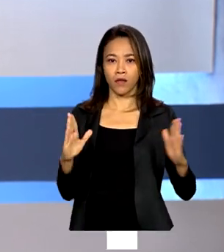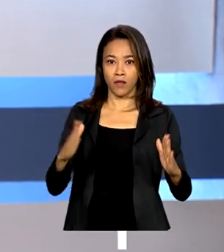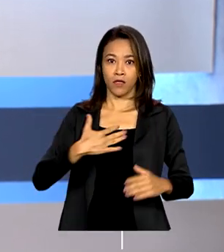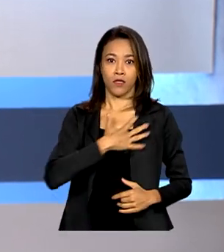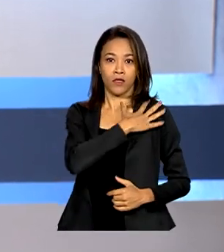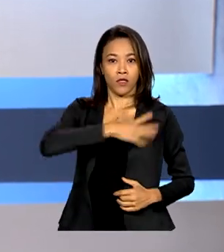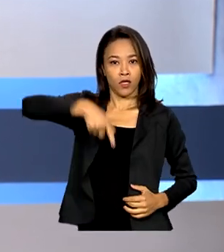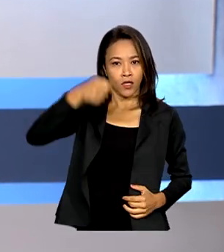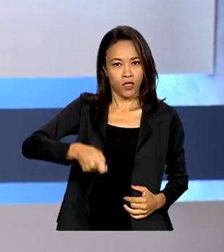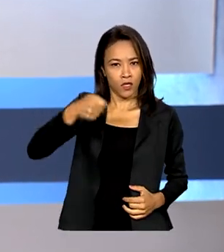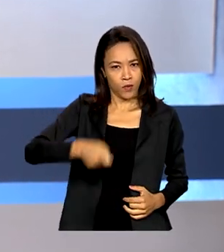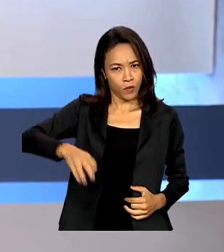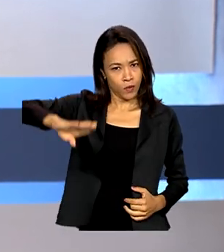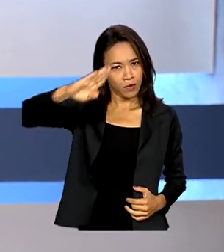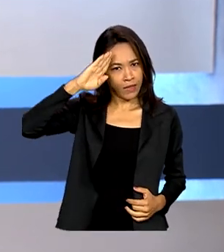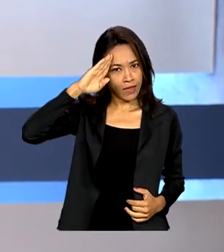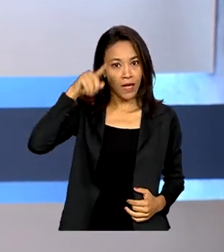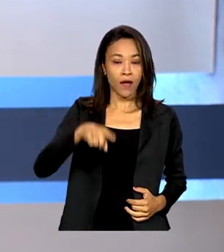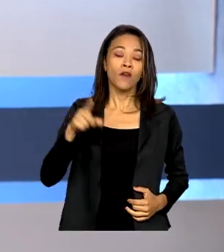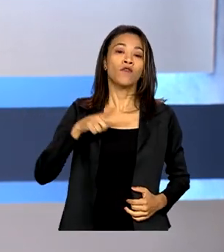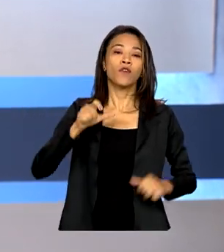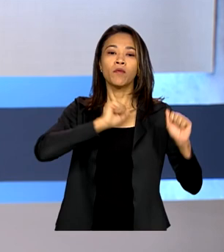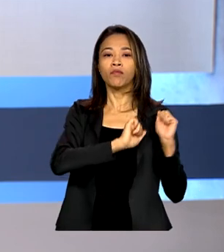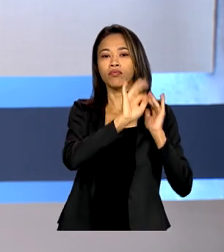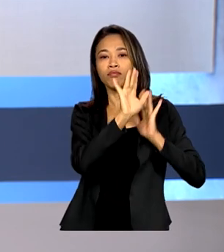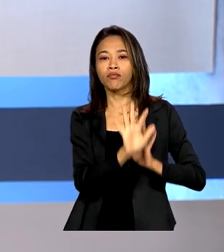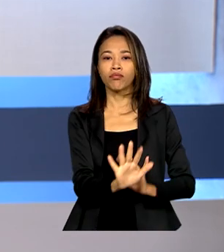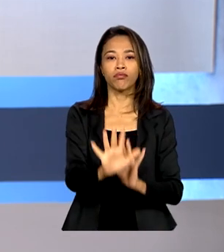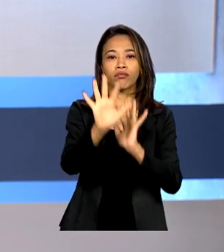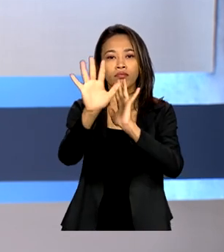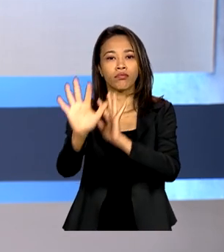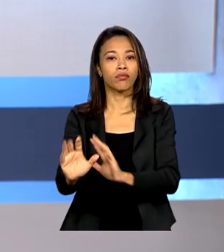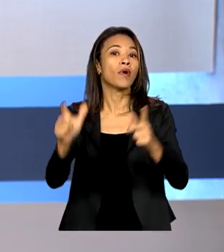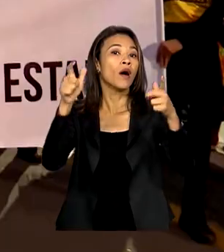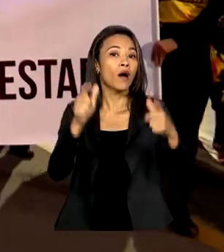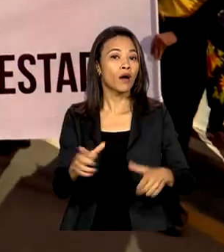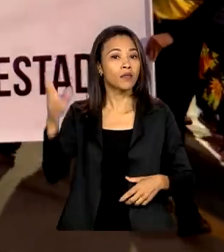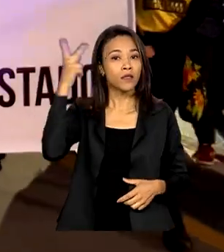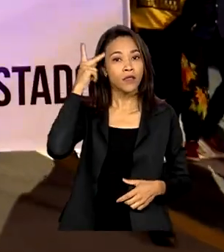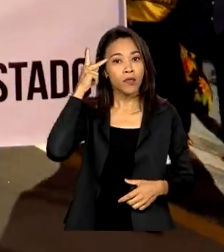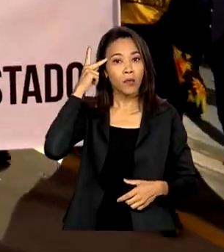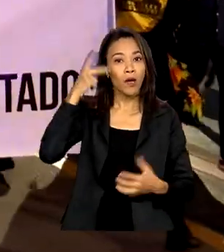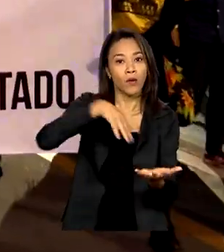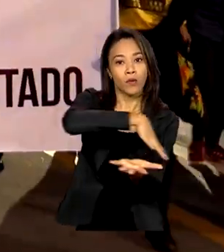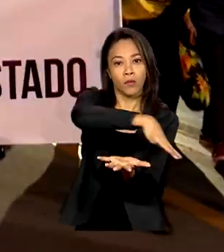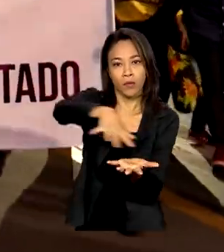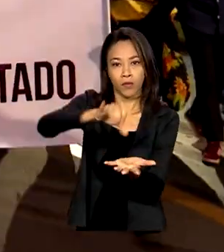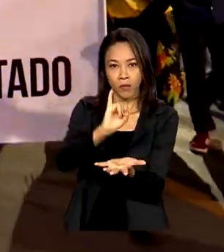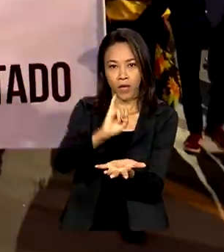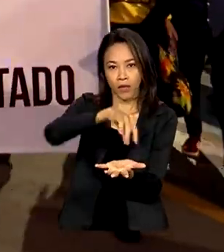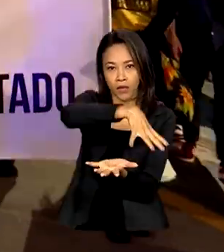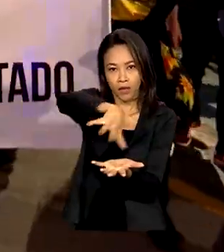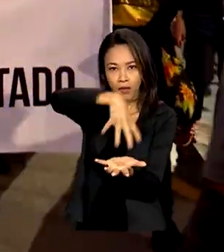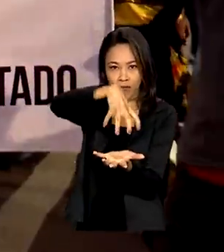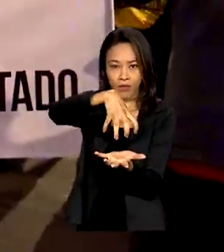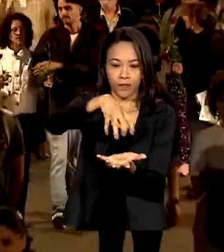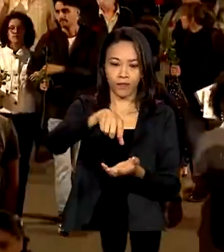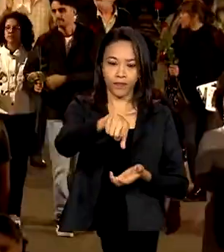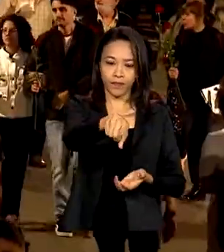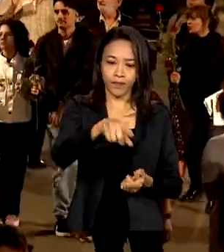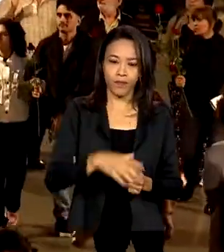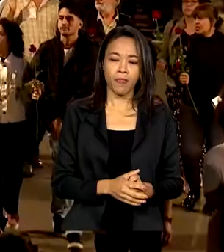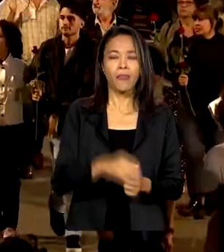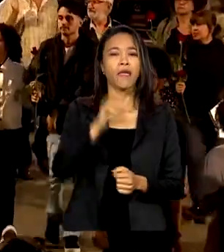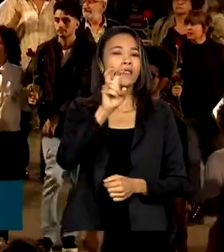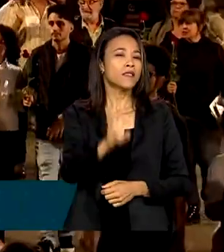terceira Caminhada do Silêncio, no Parque do Ibirapuera, em São Paulo. A caminhada ocorreu 59 anos